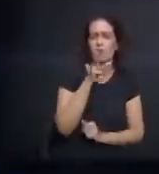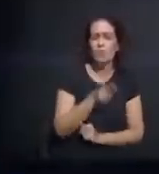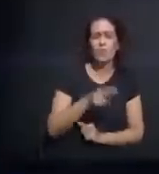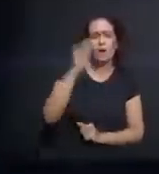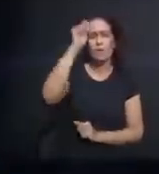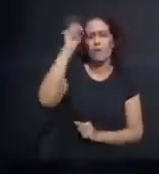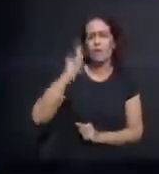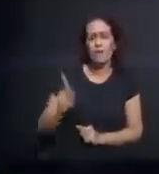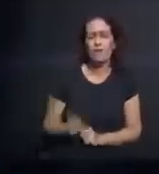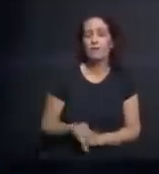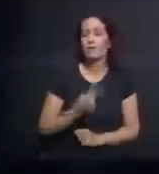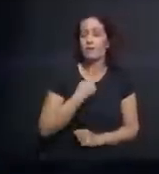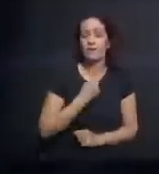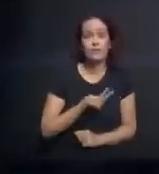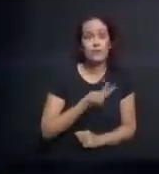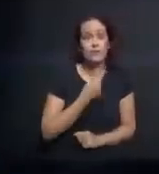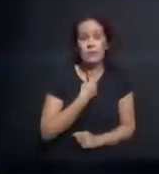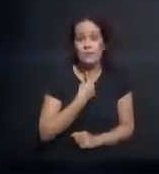pode.